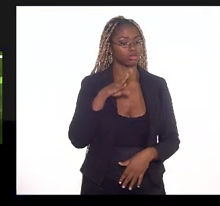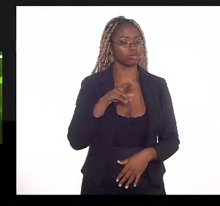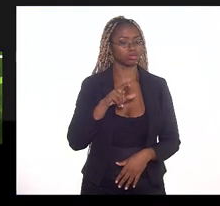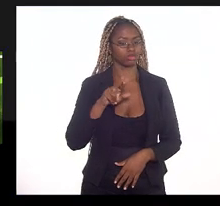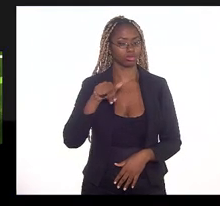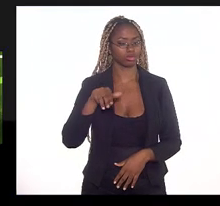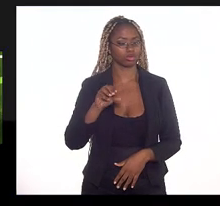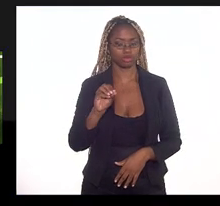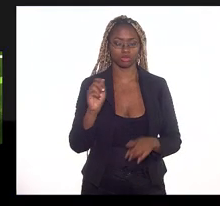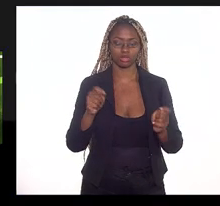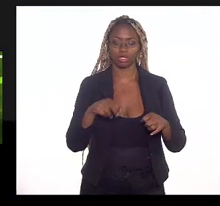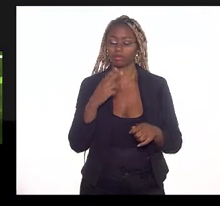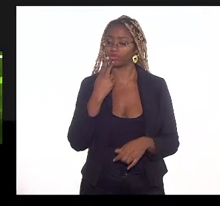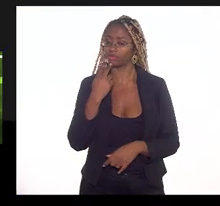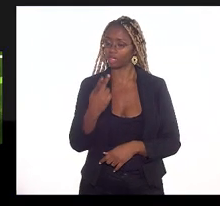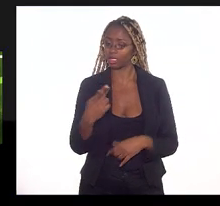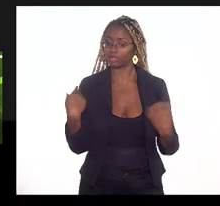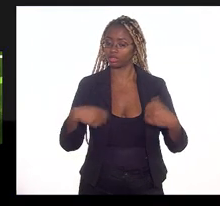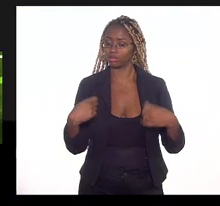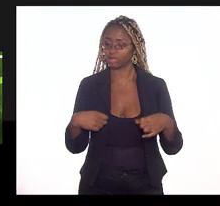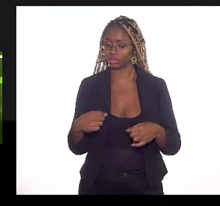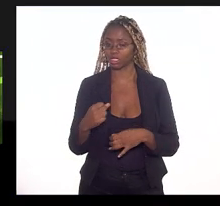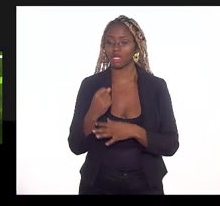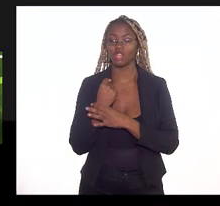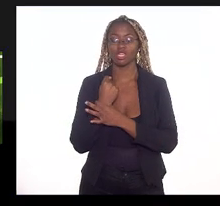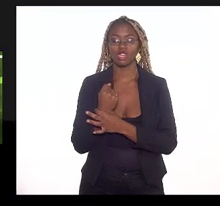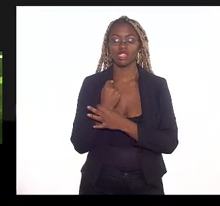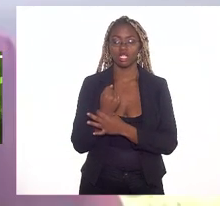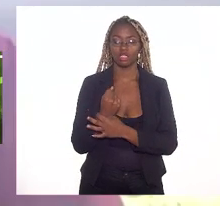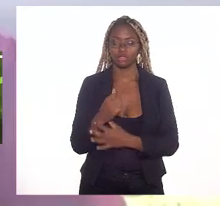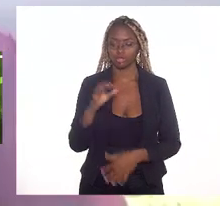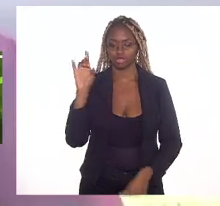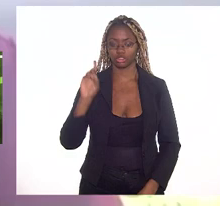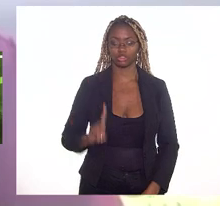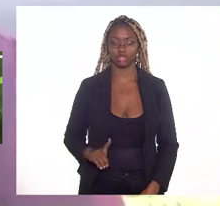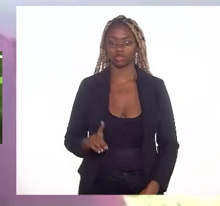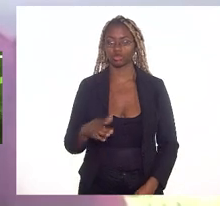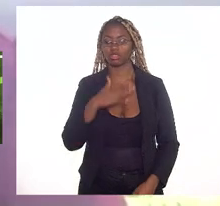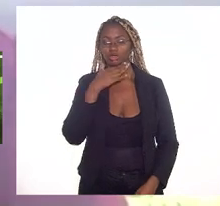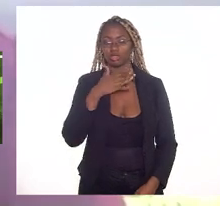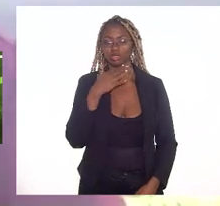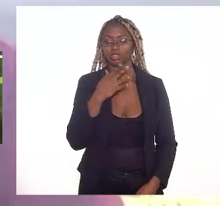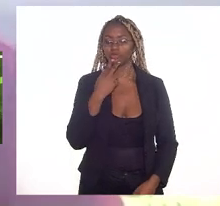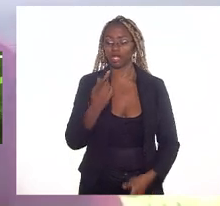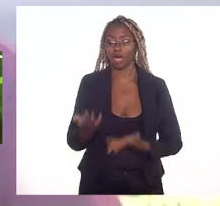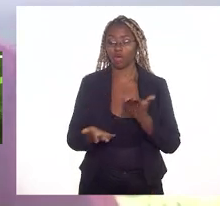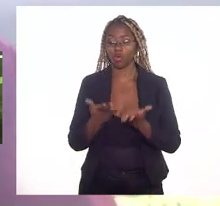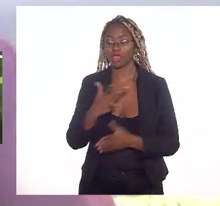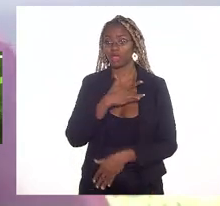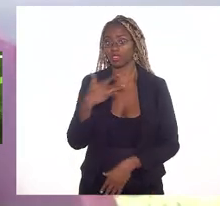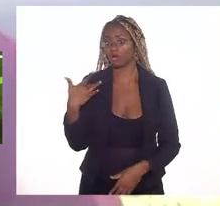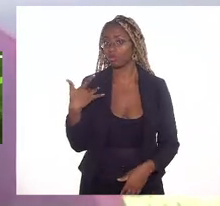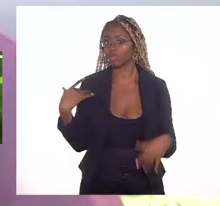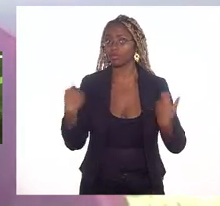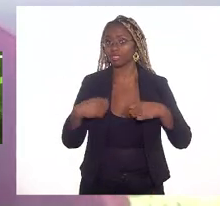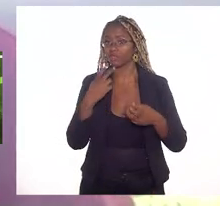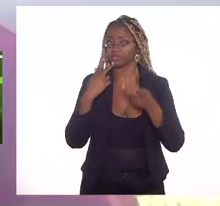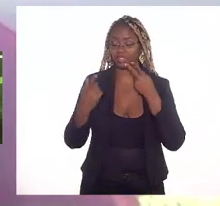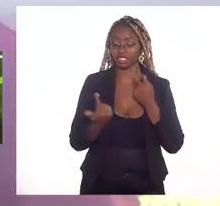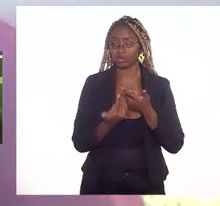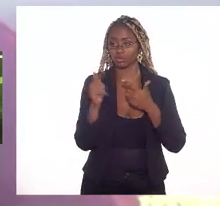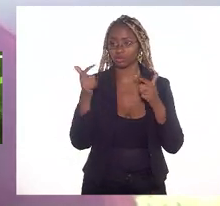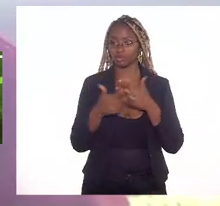gente precisa assegurar direitos para essas pessoas. Não adianta falar apenas do cuidado em saúde, a gente precisa falar de muitas outras